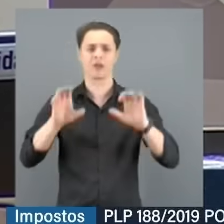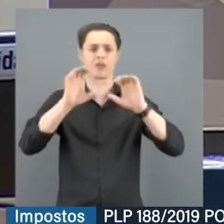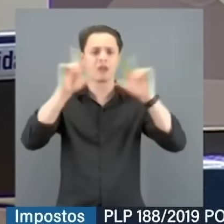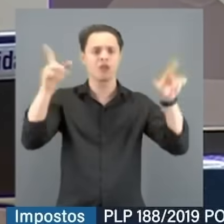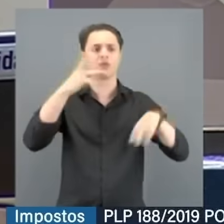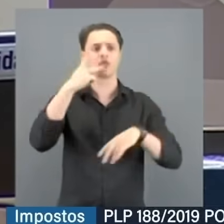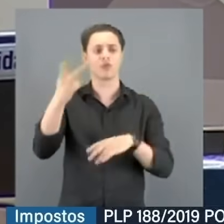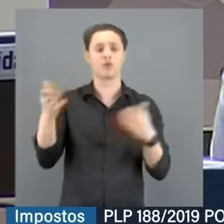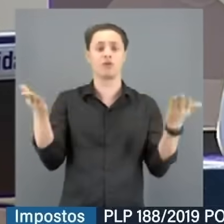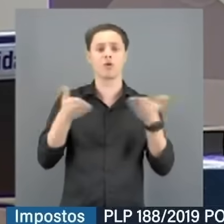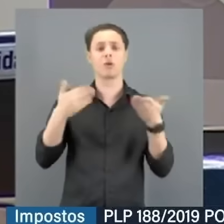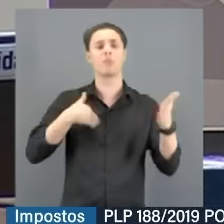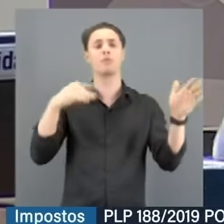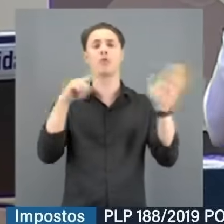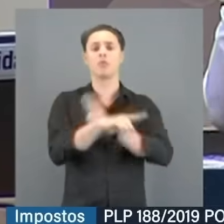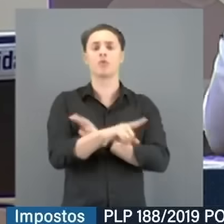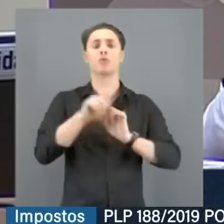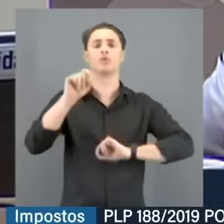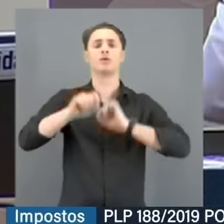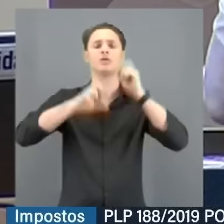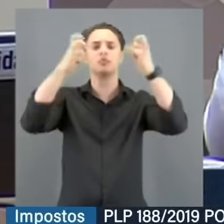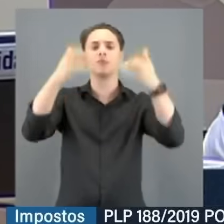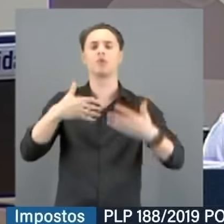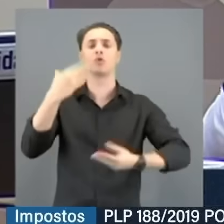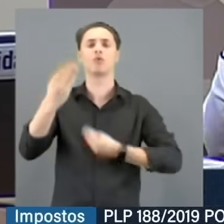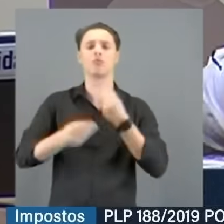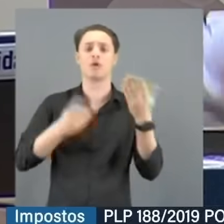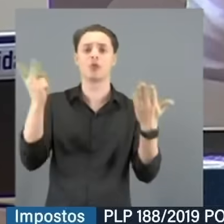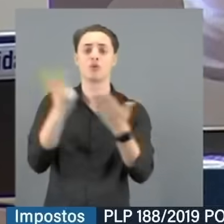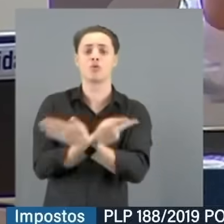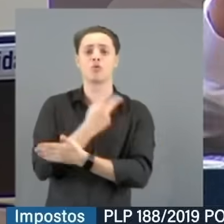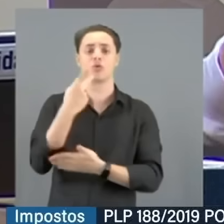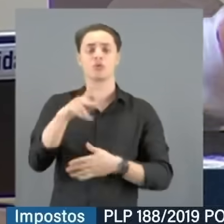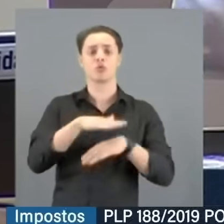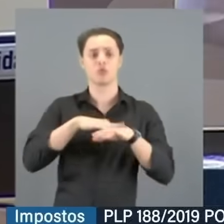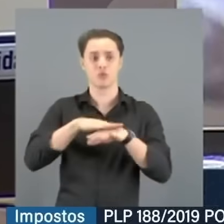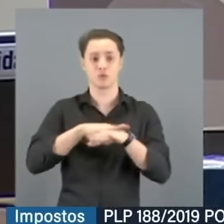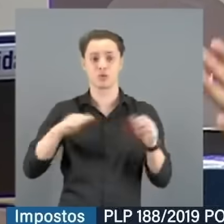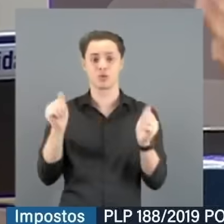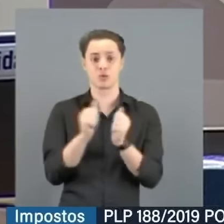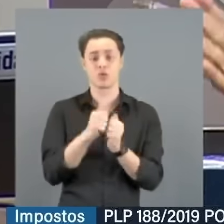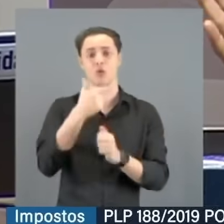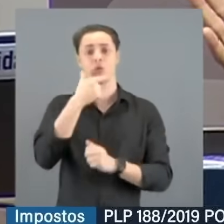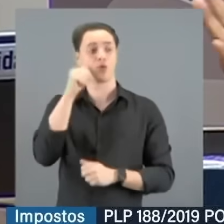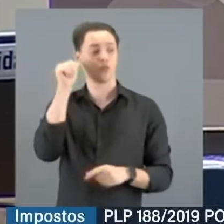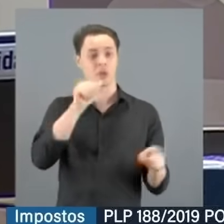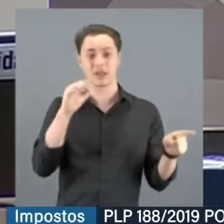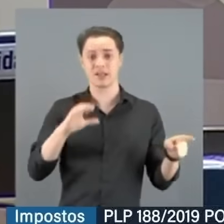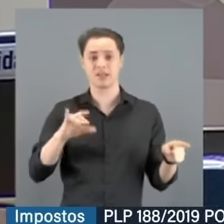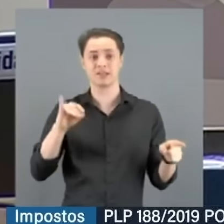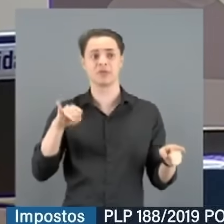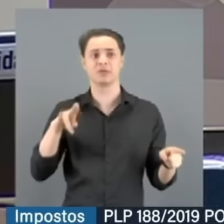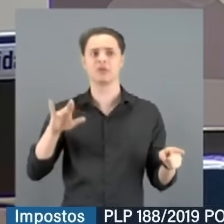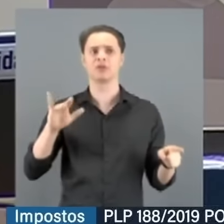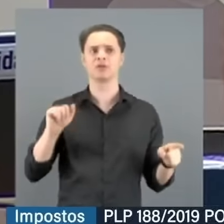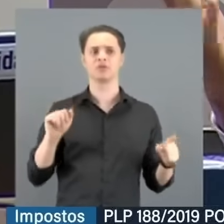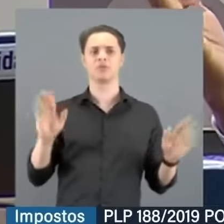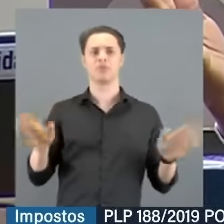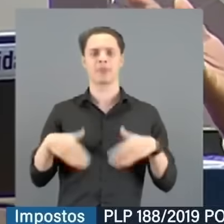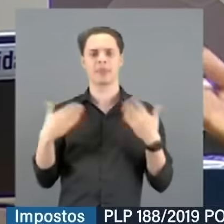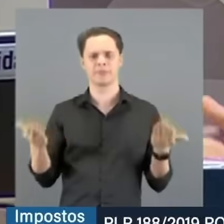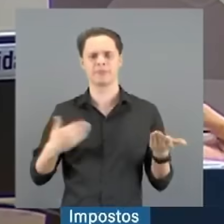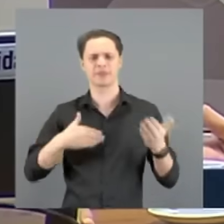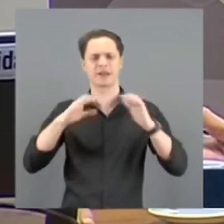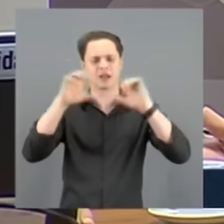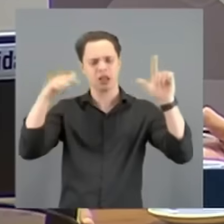minha pergunta é, me explique como se deu essa sua conversa tanto com o Penteado quanto com a Cíntia. Óbvio que eu teria